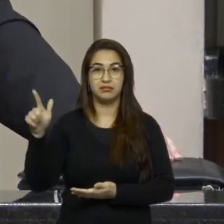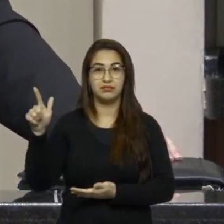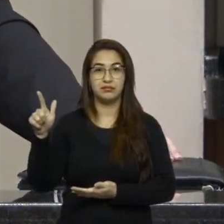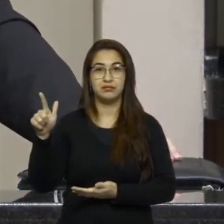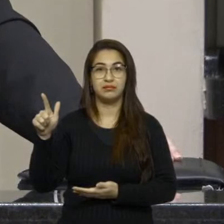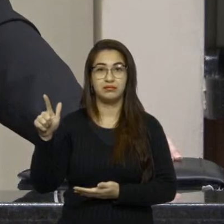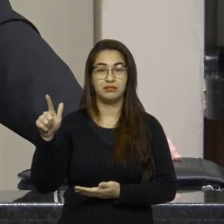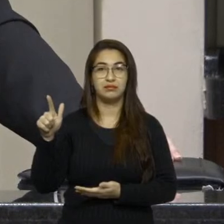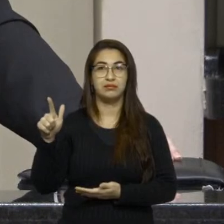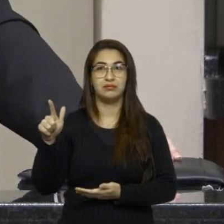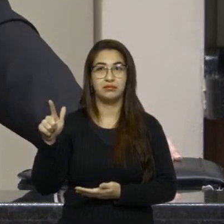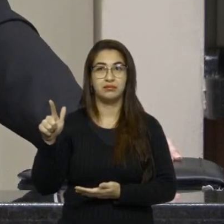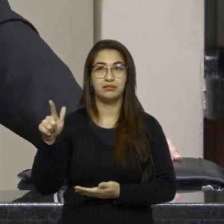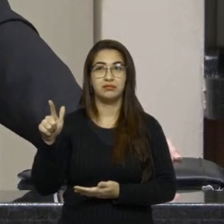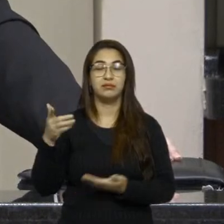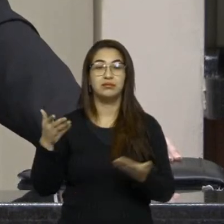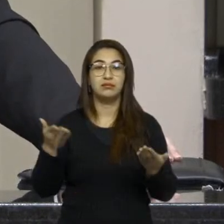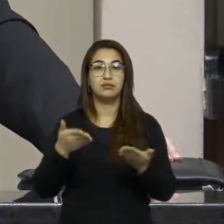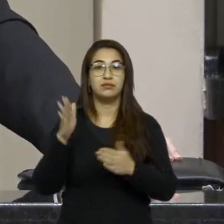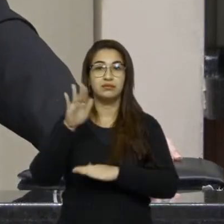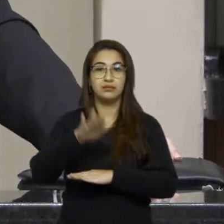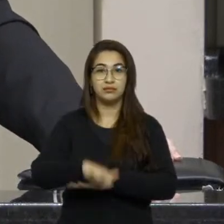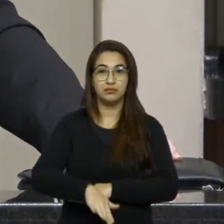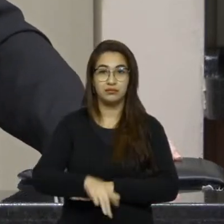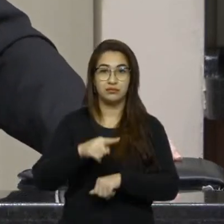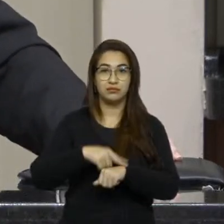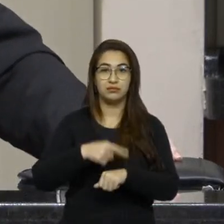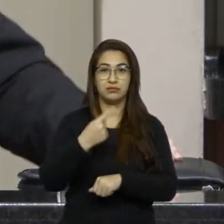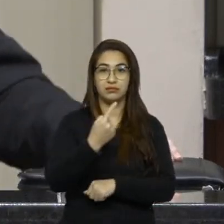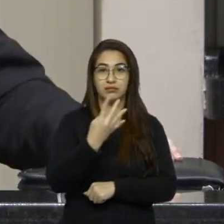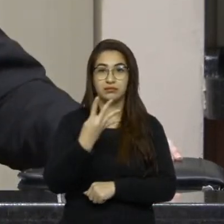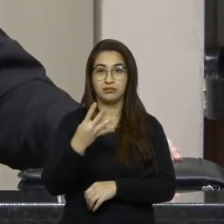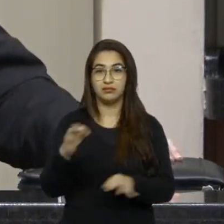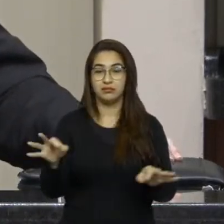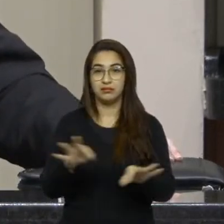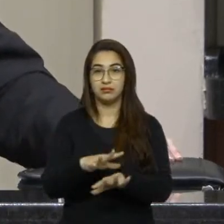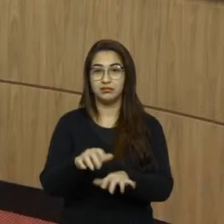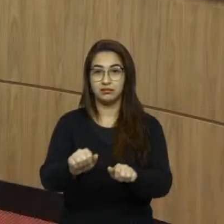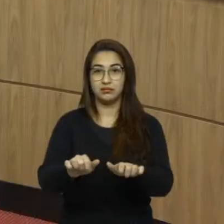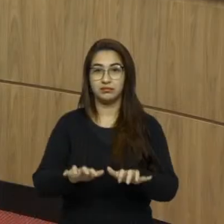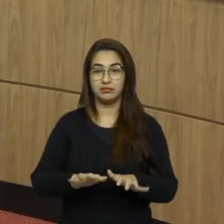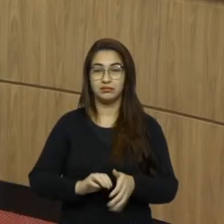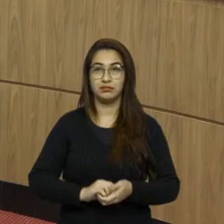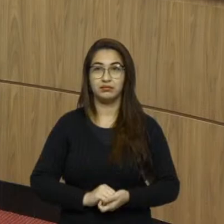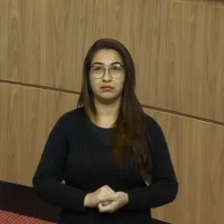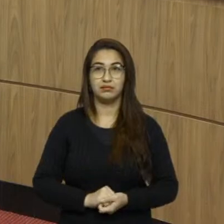sessão ordinária, hoje às 14 horas. Está encerrada a presente sessão.